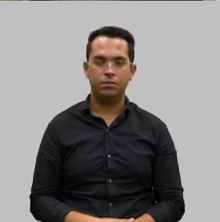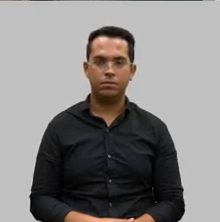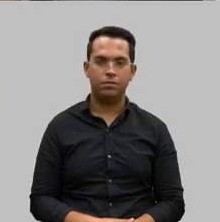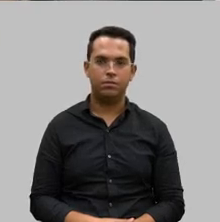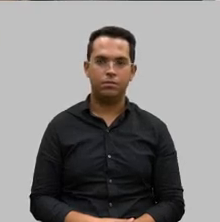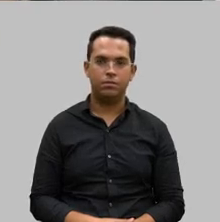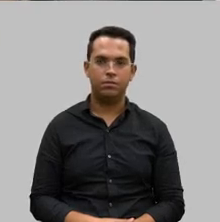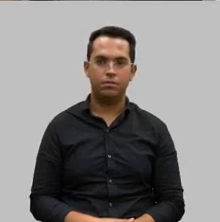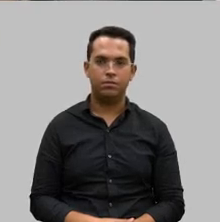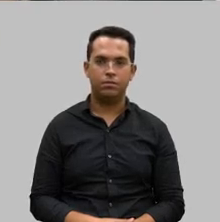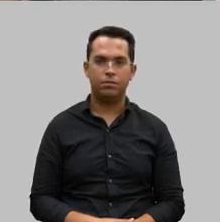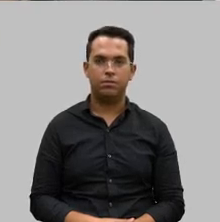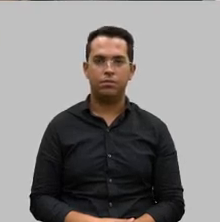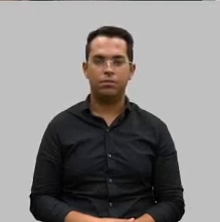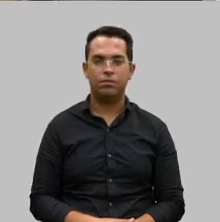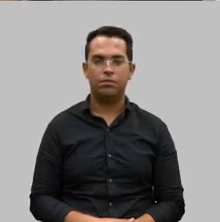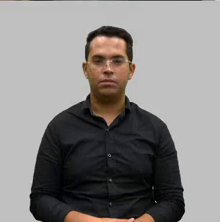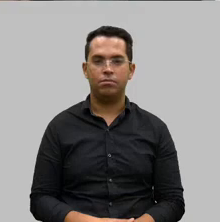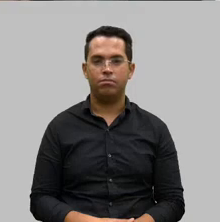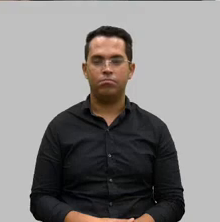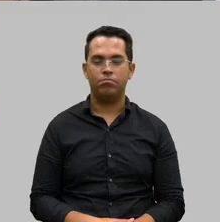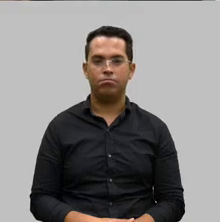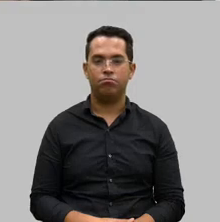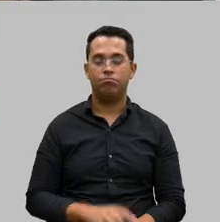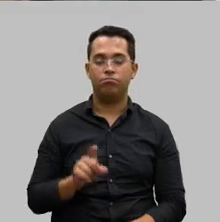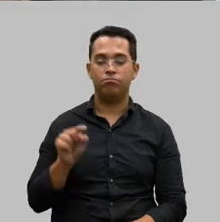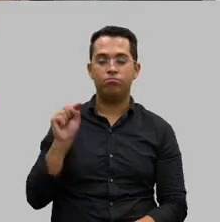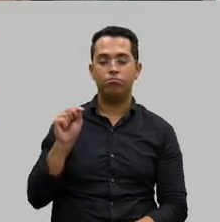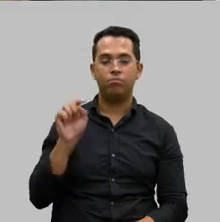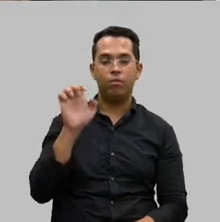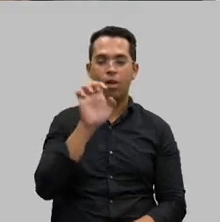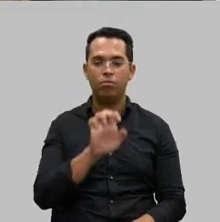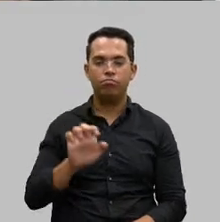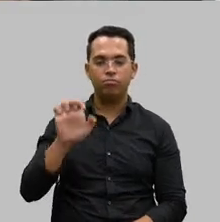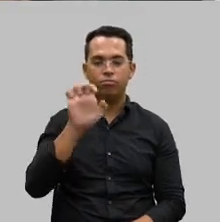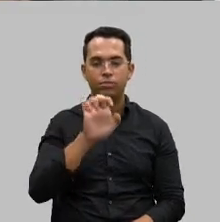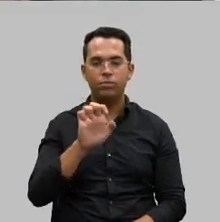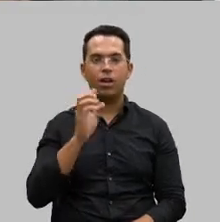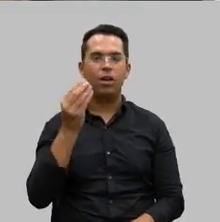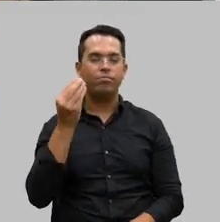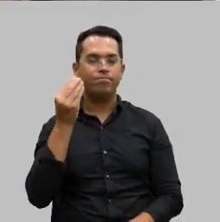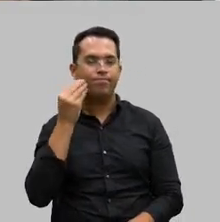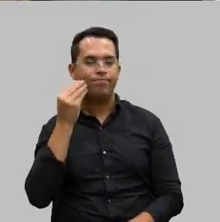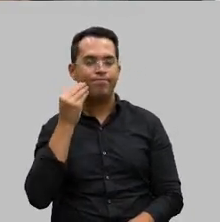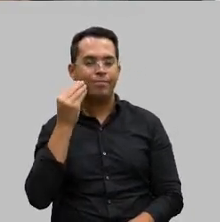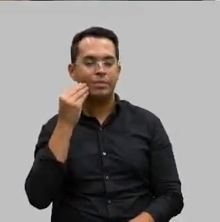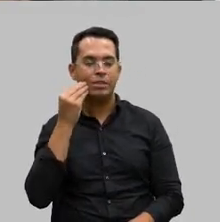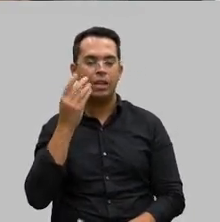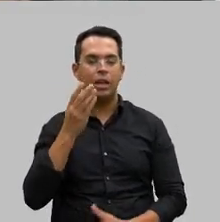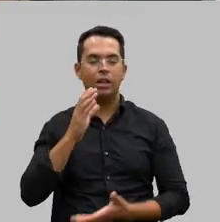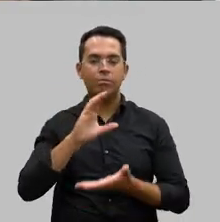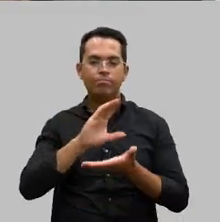doado é a questão do Estado tentar e transferir a responsabilidade